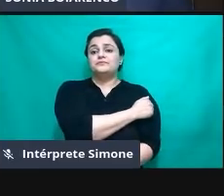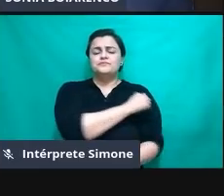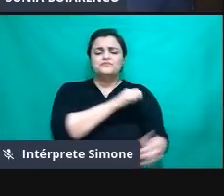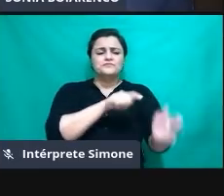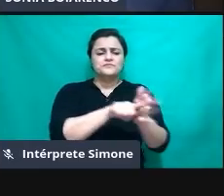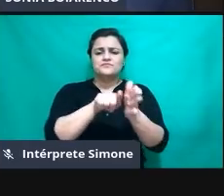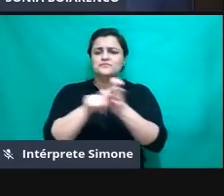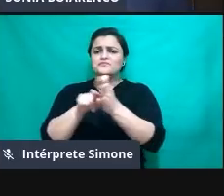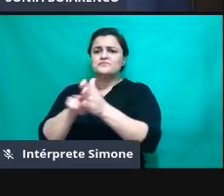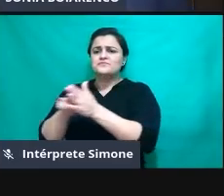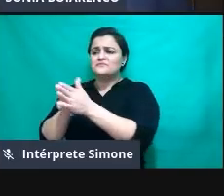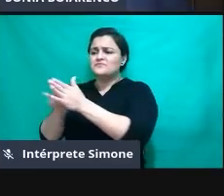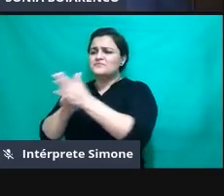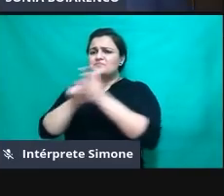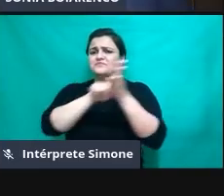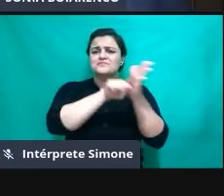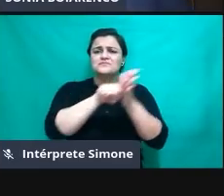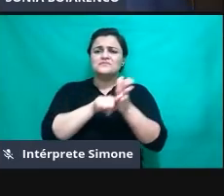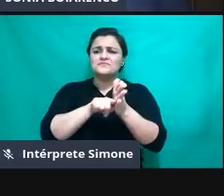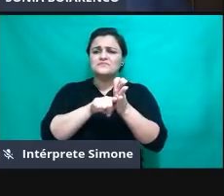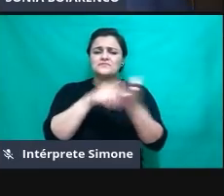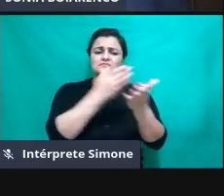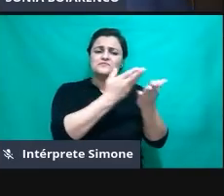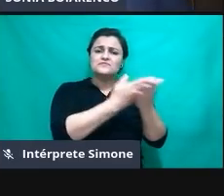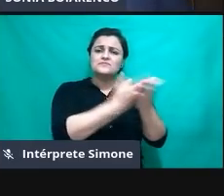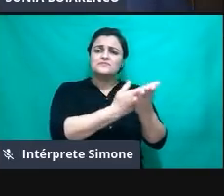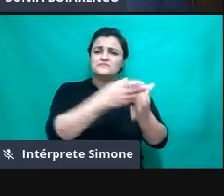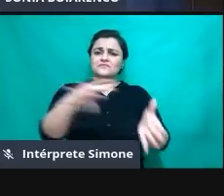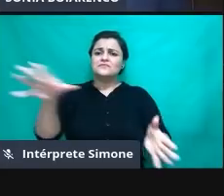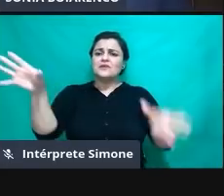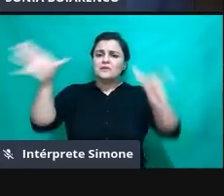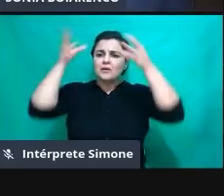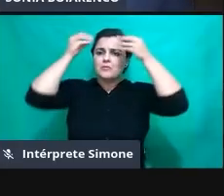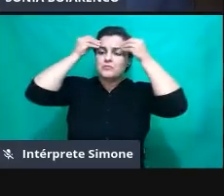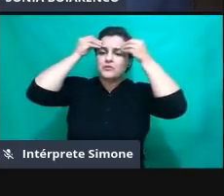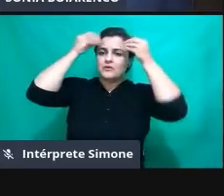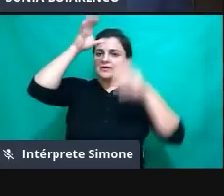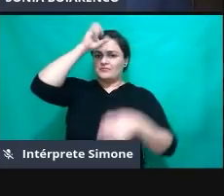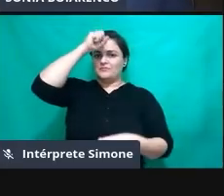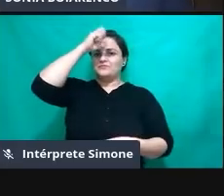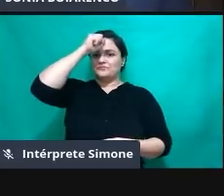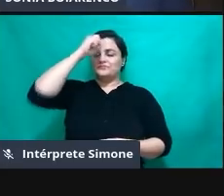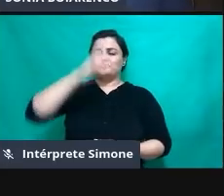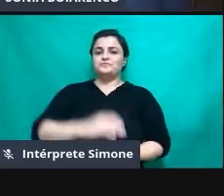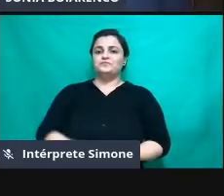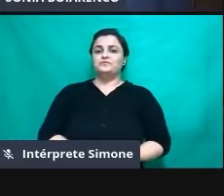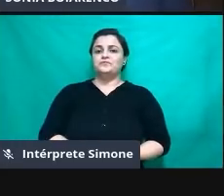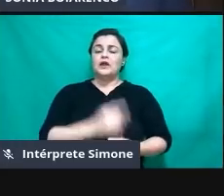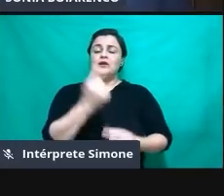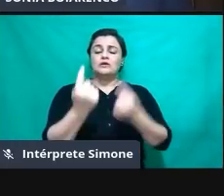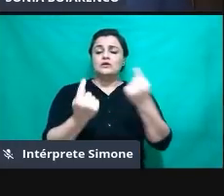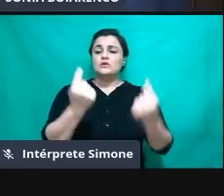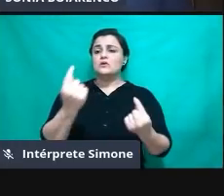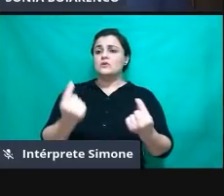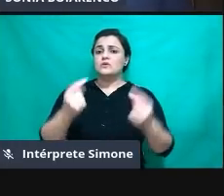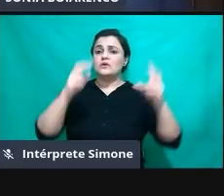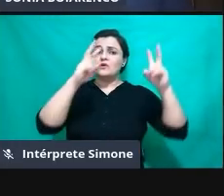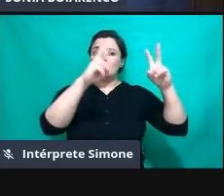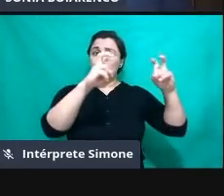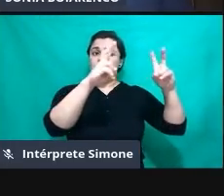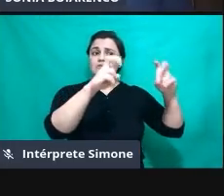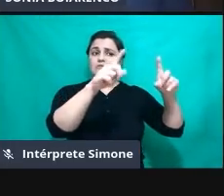Então, nós temos em matemática, história e geografia, unidades temáticas em comum, habilidades